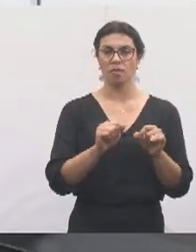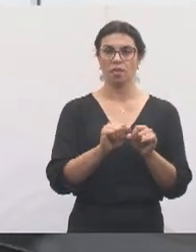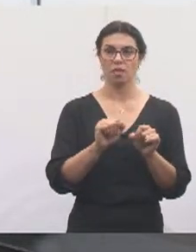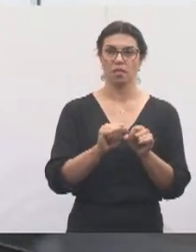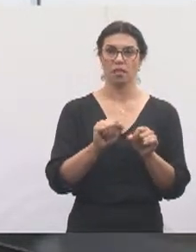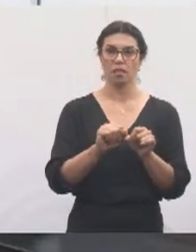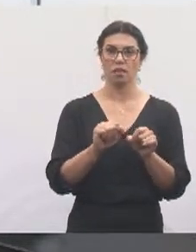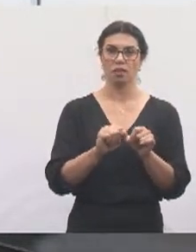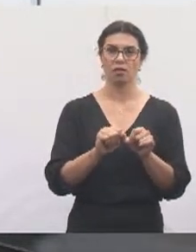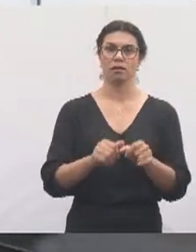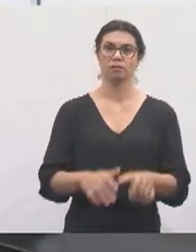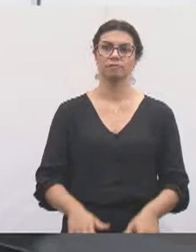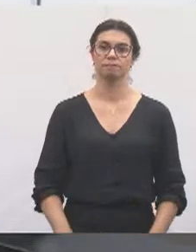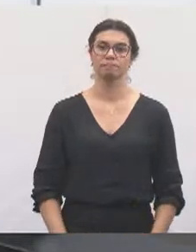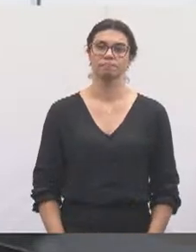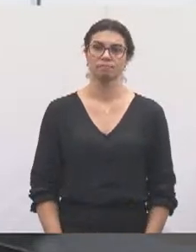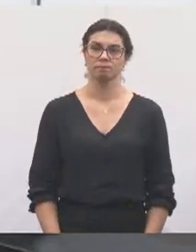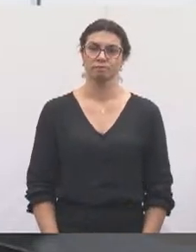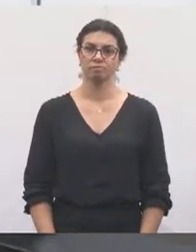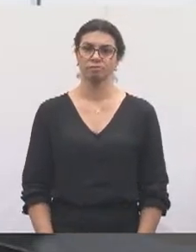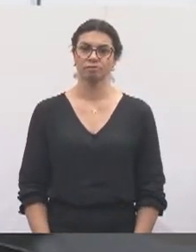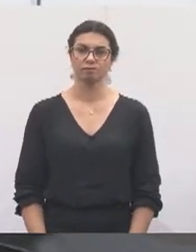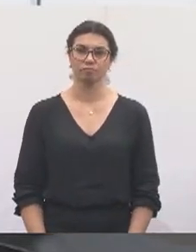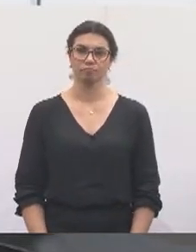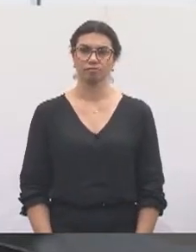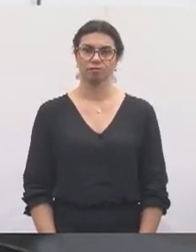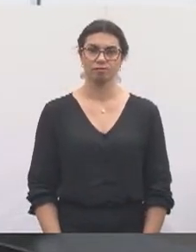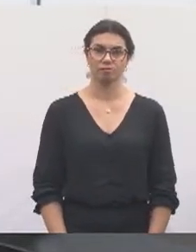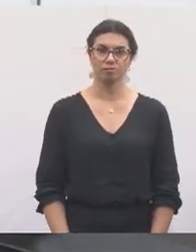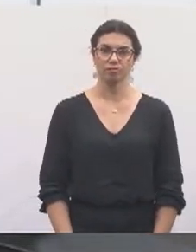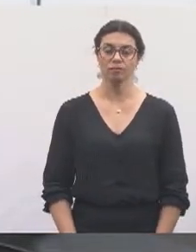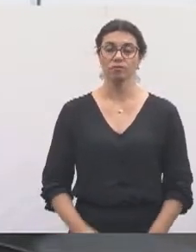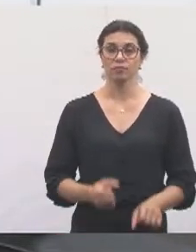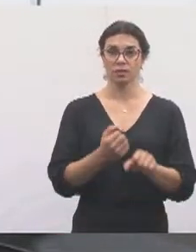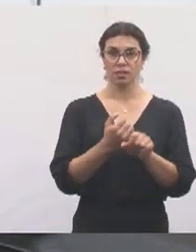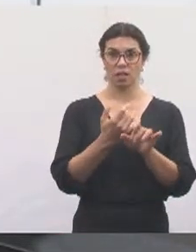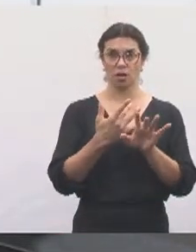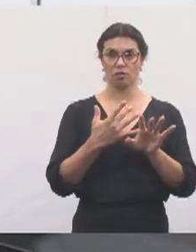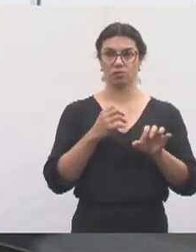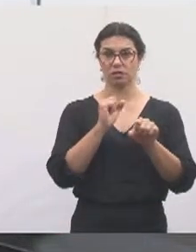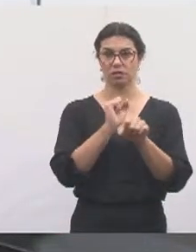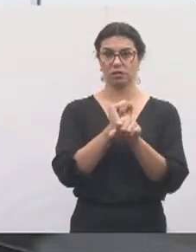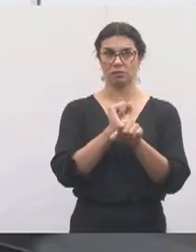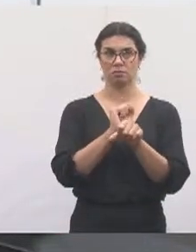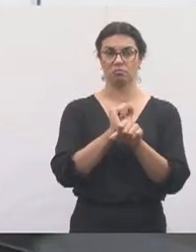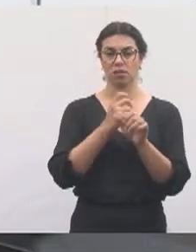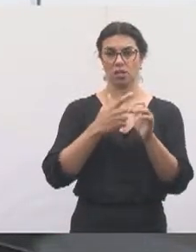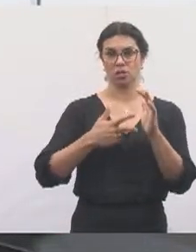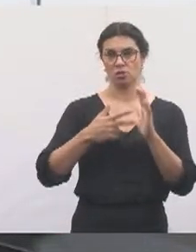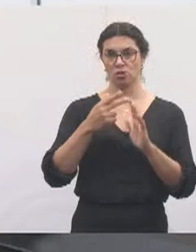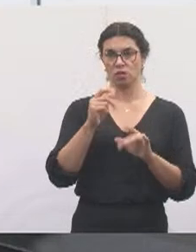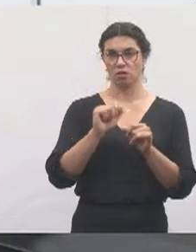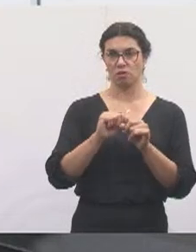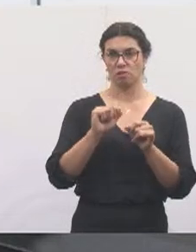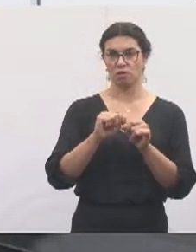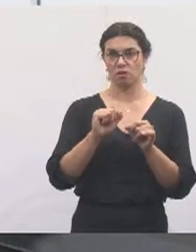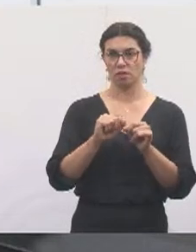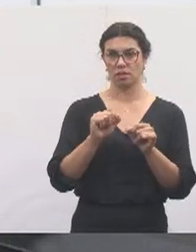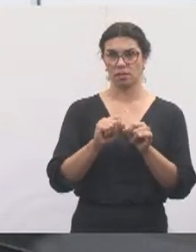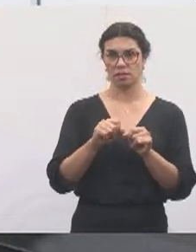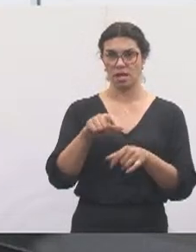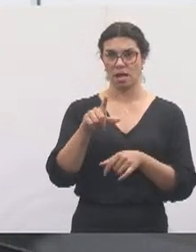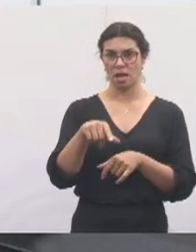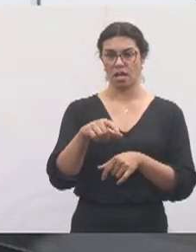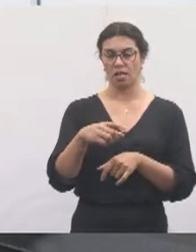é dor paciente eles a fila de espera para cirurgia de catarata de